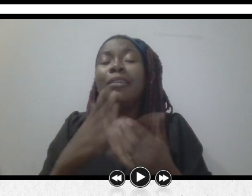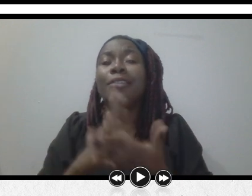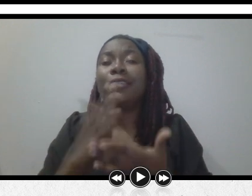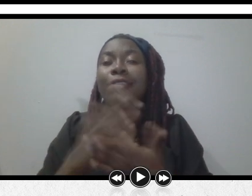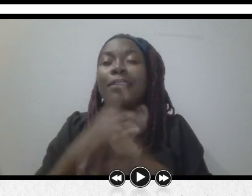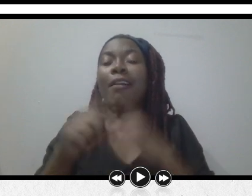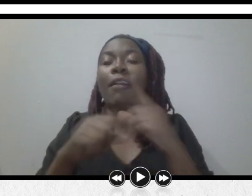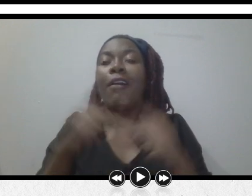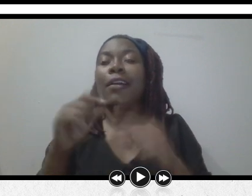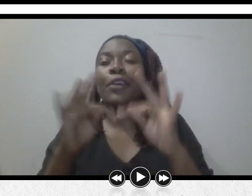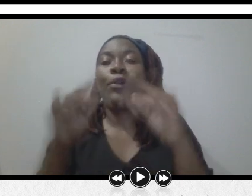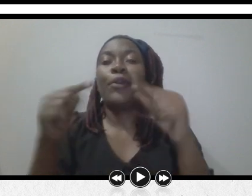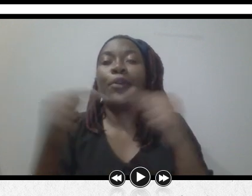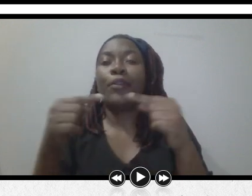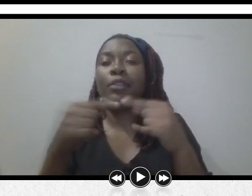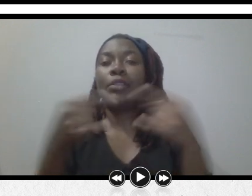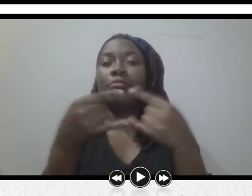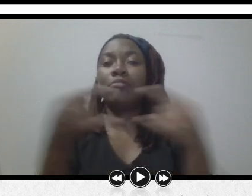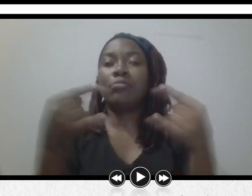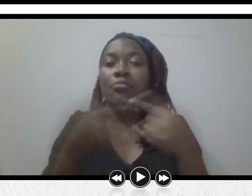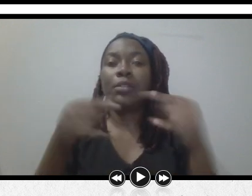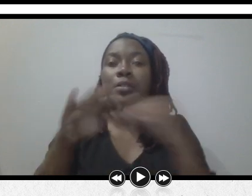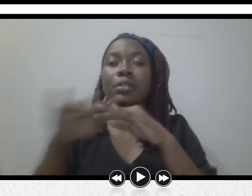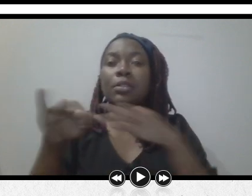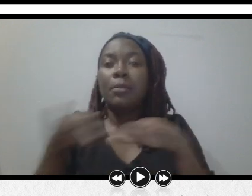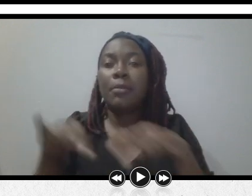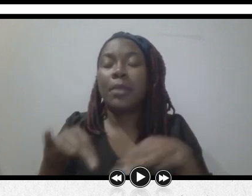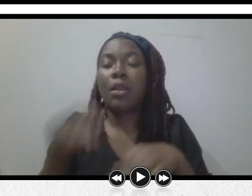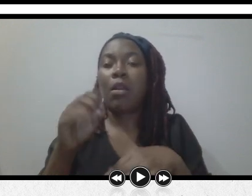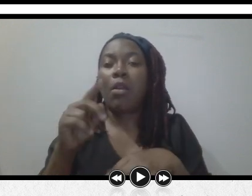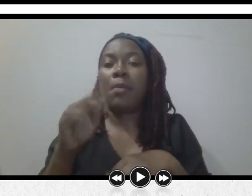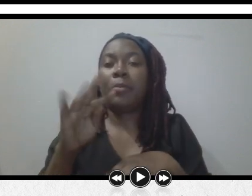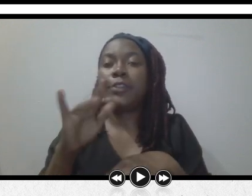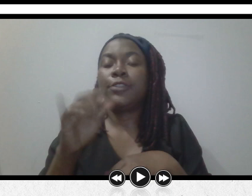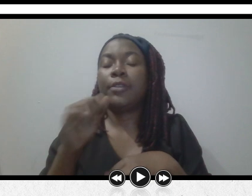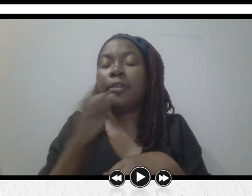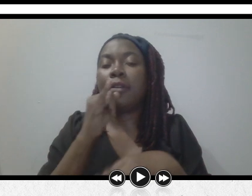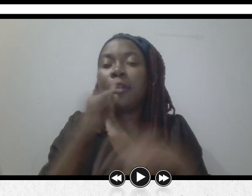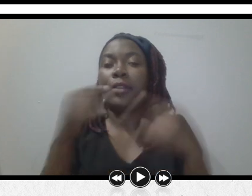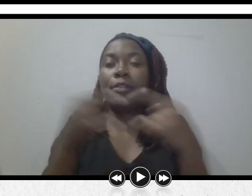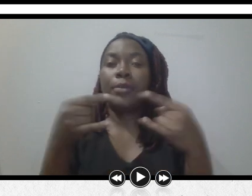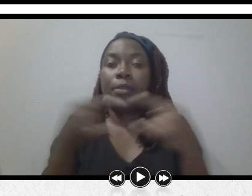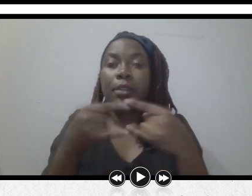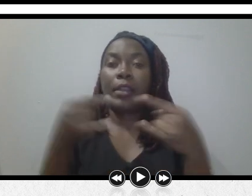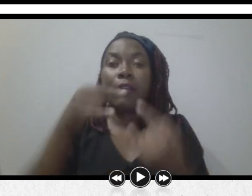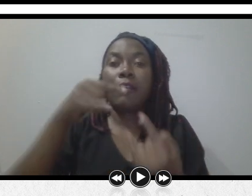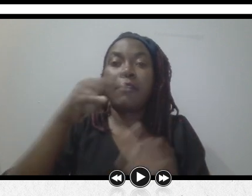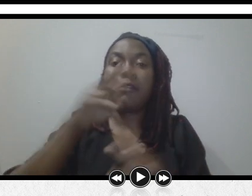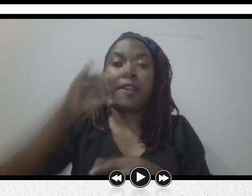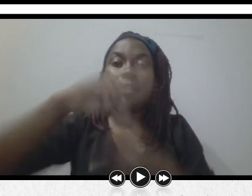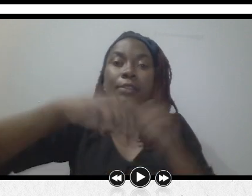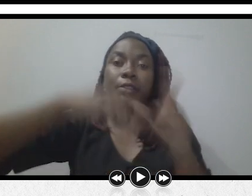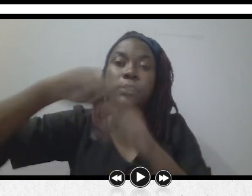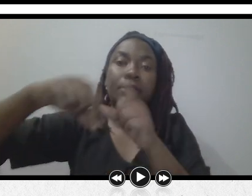Na mecânica, os resíduos eles são triados por tecnologias que envolvem o eletromagnetismo, a separação óptica. Então, por exemplo, né,